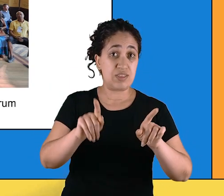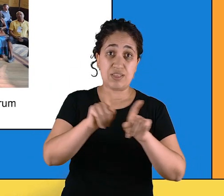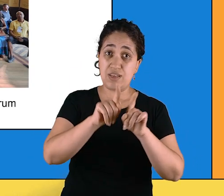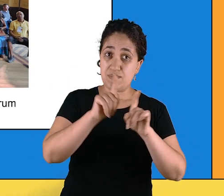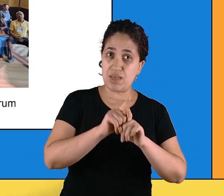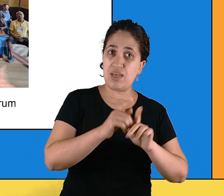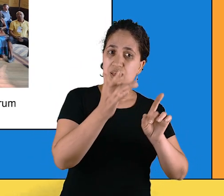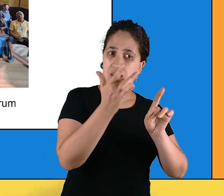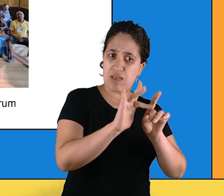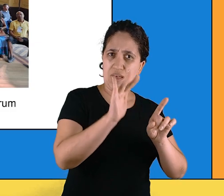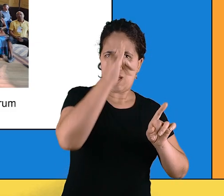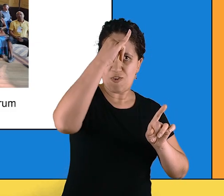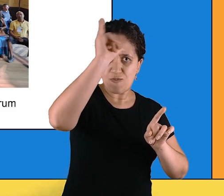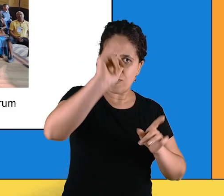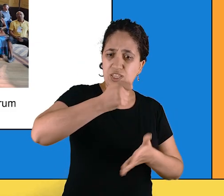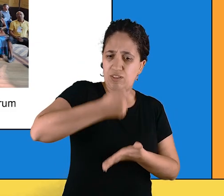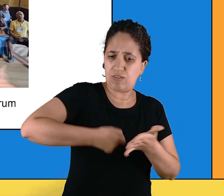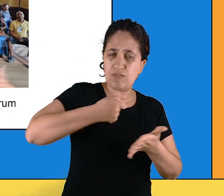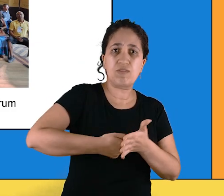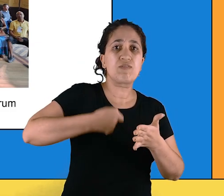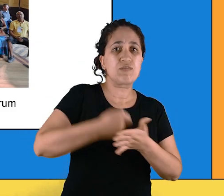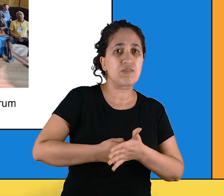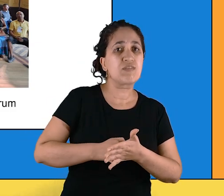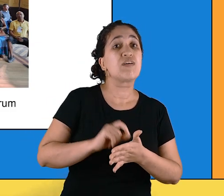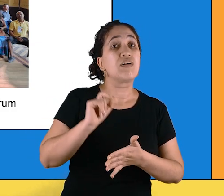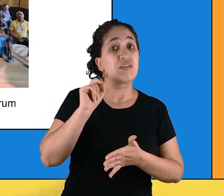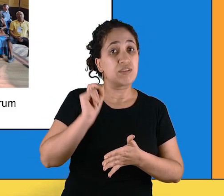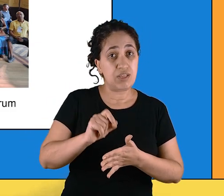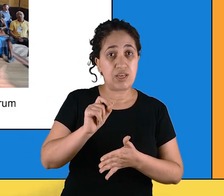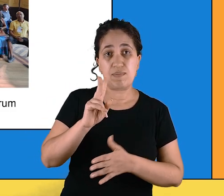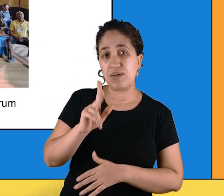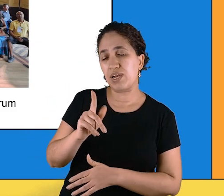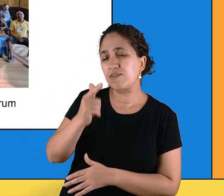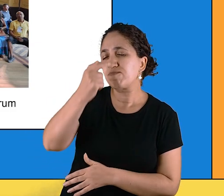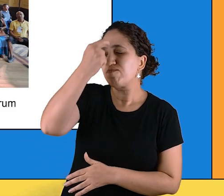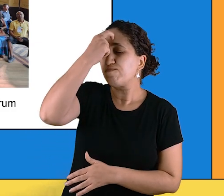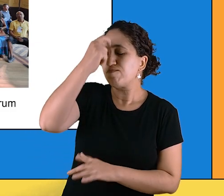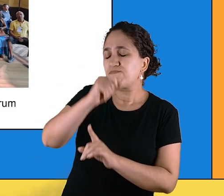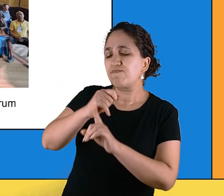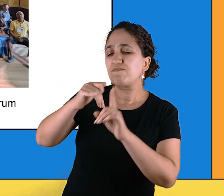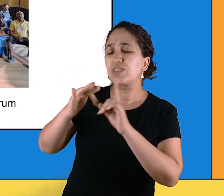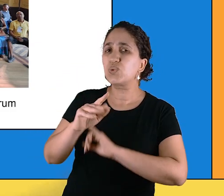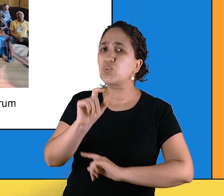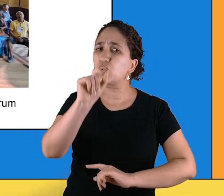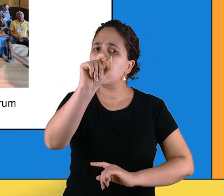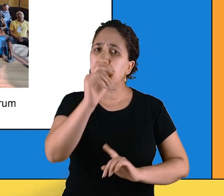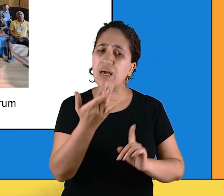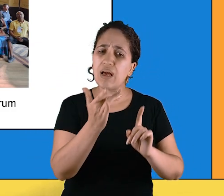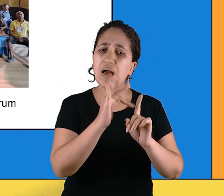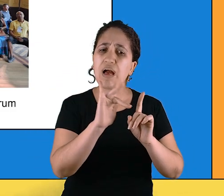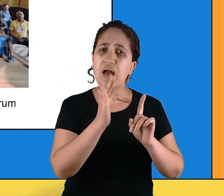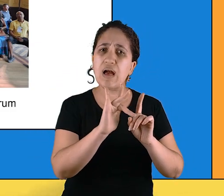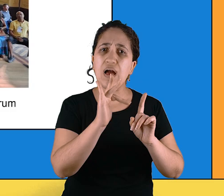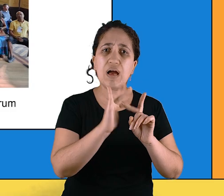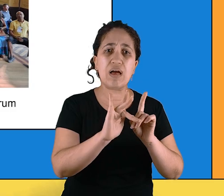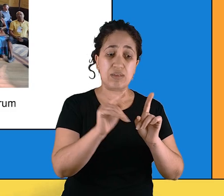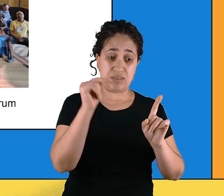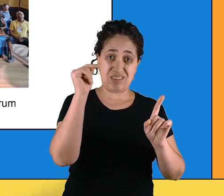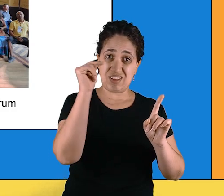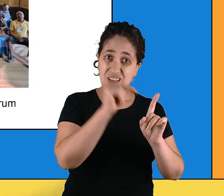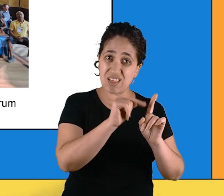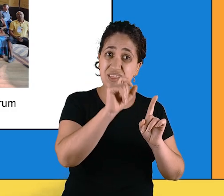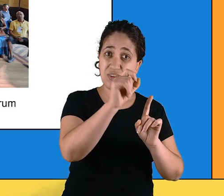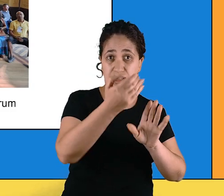luta anticapacitista. Então, essa luta ela vem tanto pela conscientização social do que é o capacitismo e como